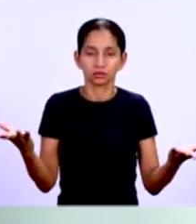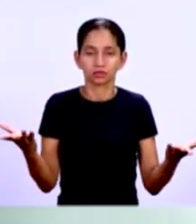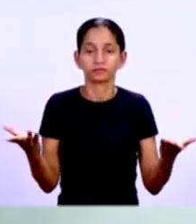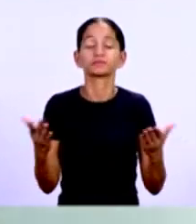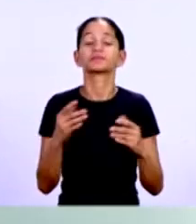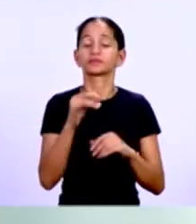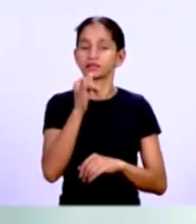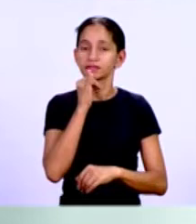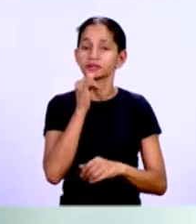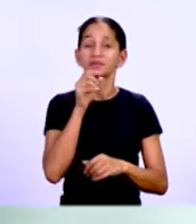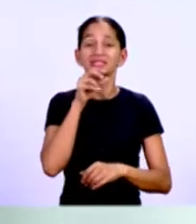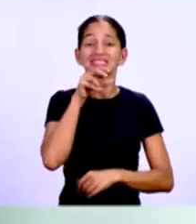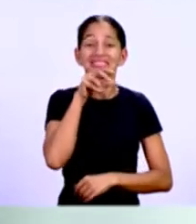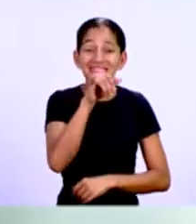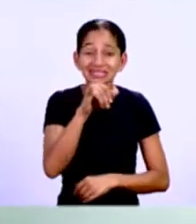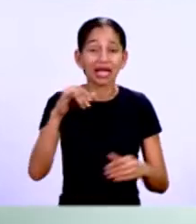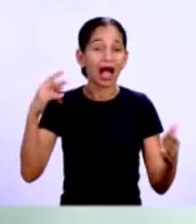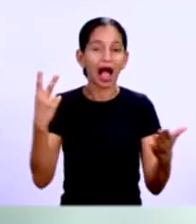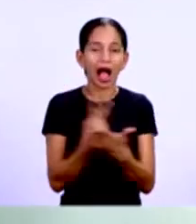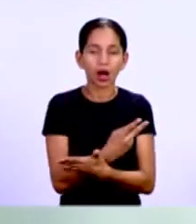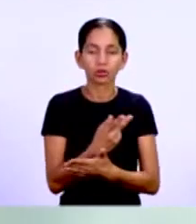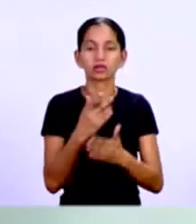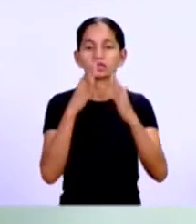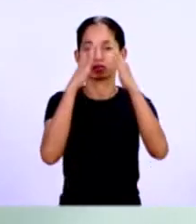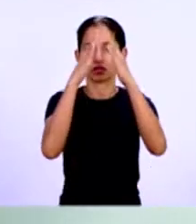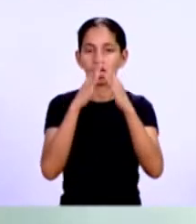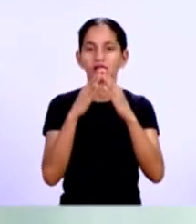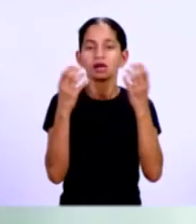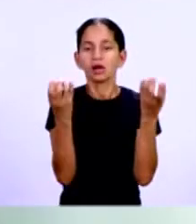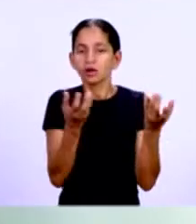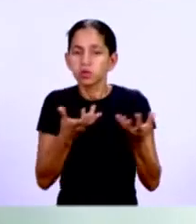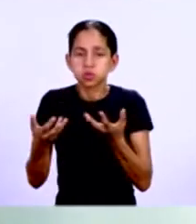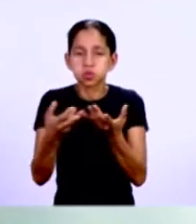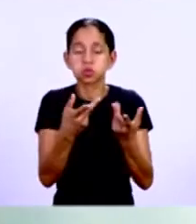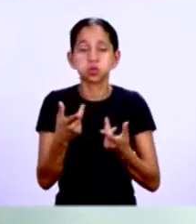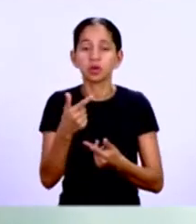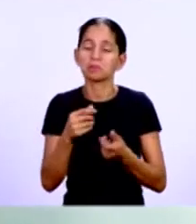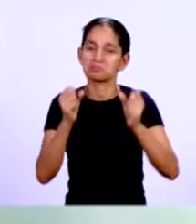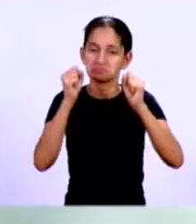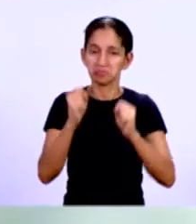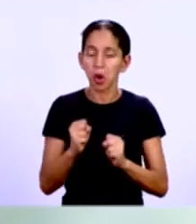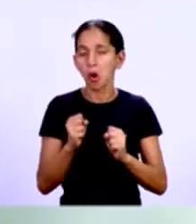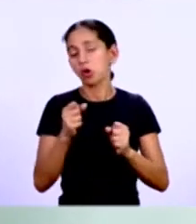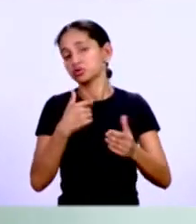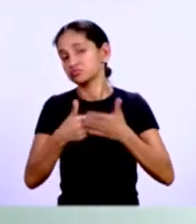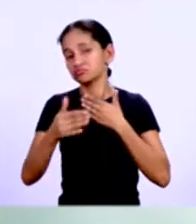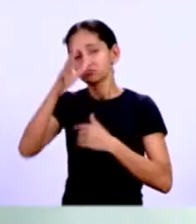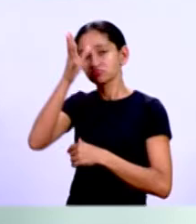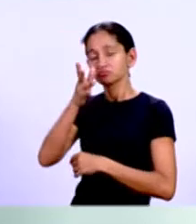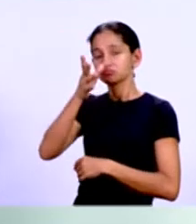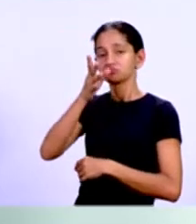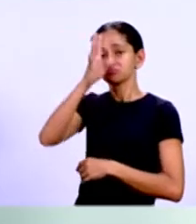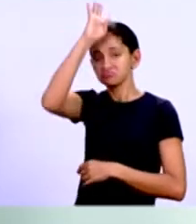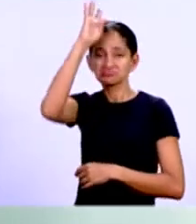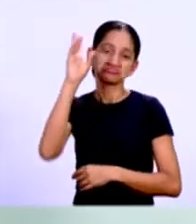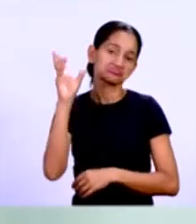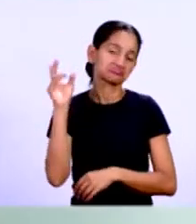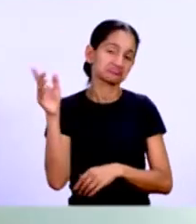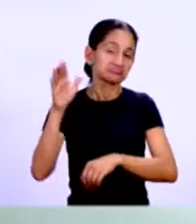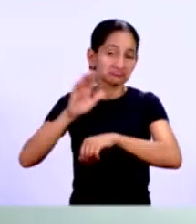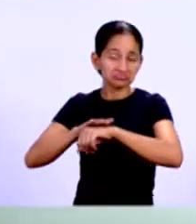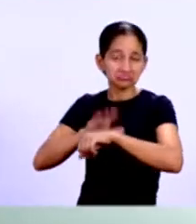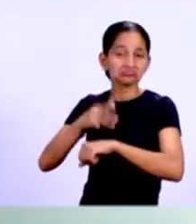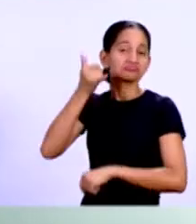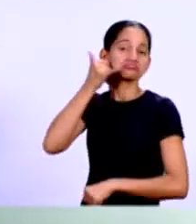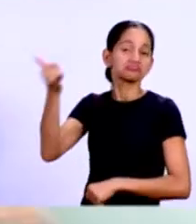você vai fazer se a sua casa pegar fogo. Por exemplo, você pode ter um extintor de incêndio. Você pode ter o número dos bombeiros anotados. E você